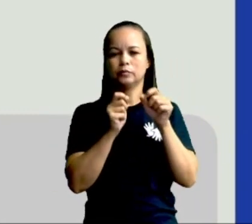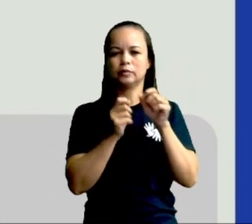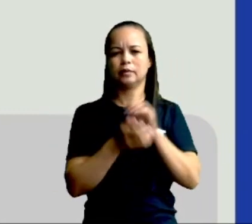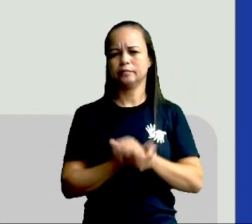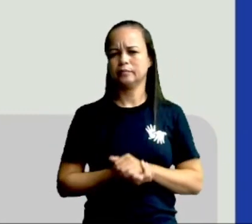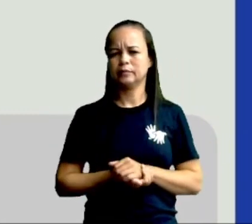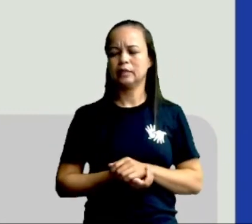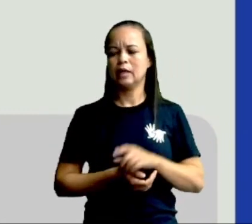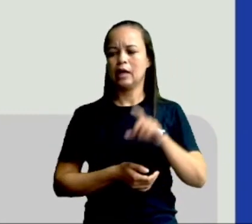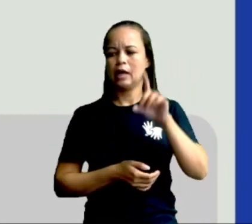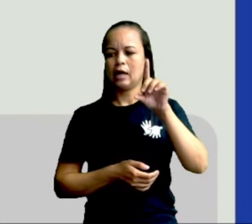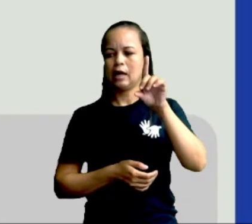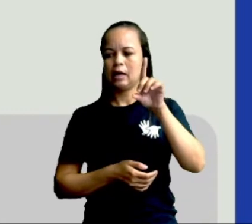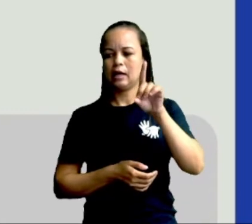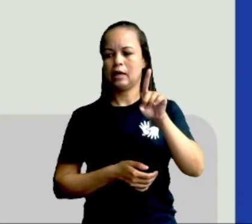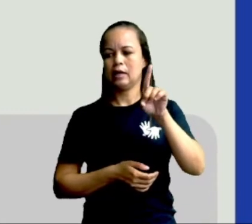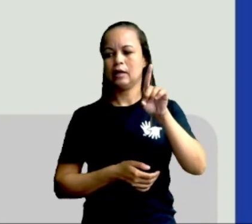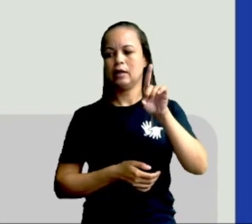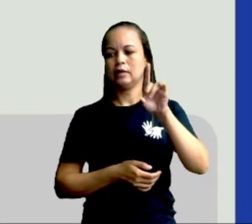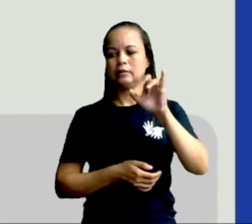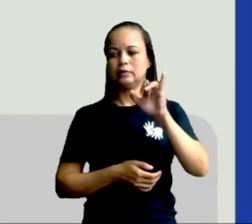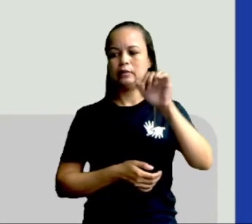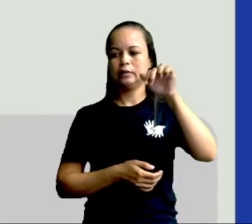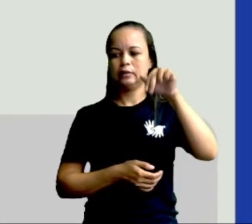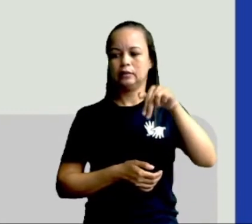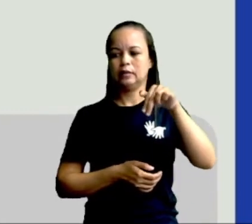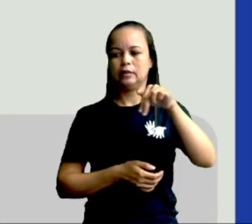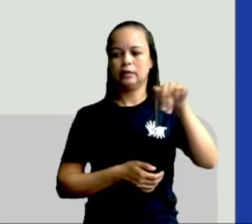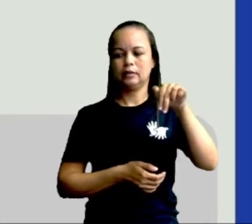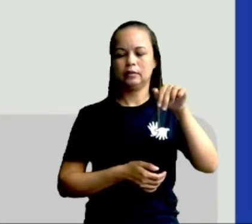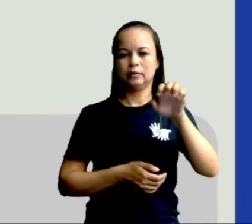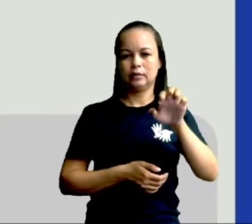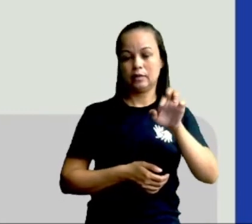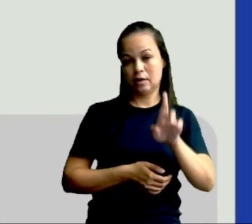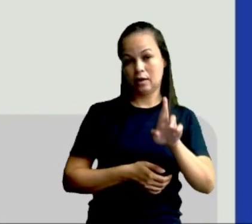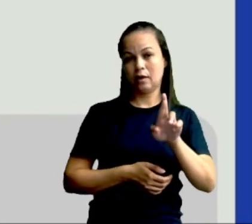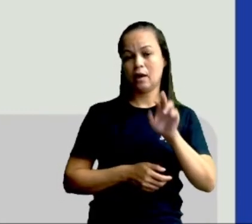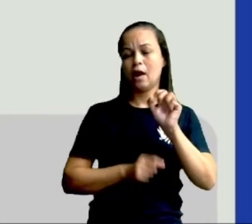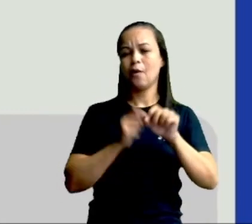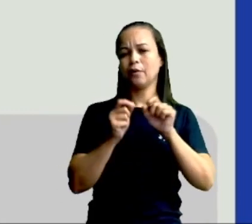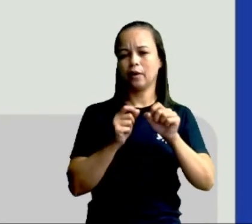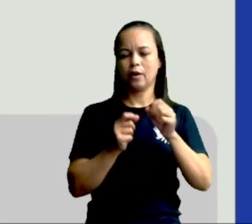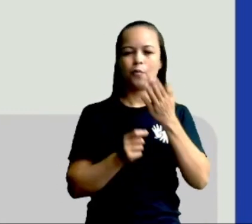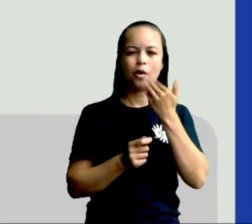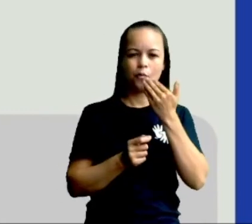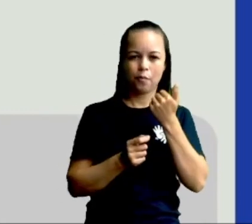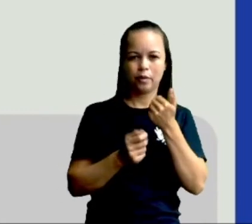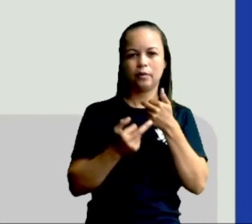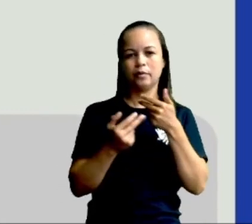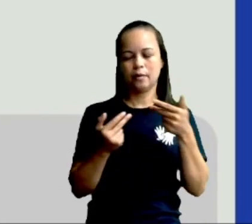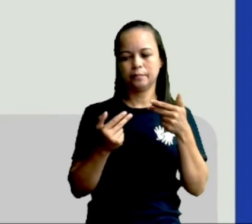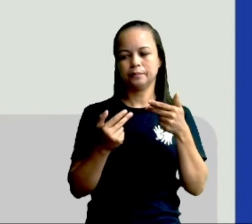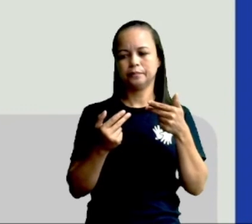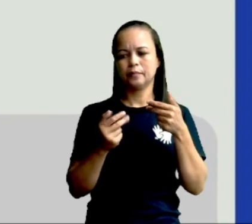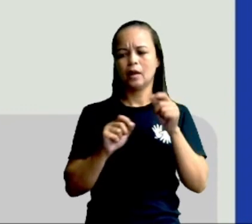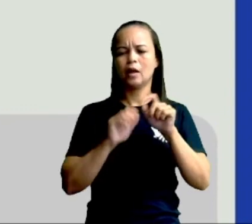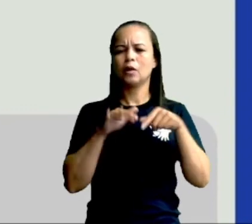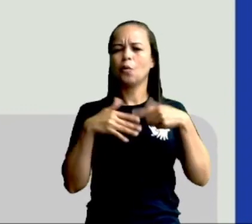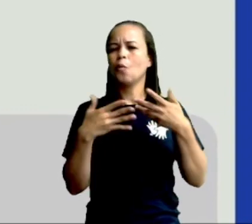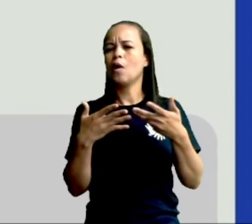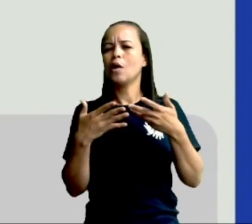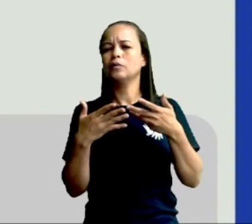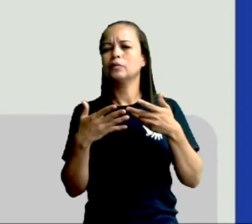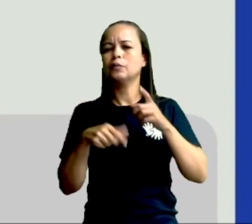sabe o que é dinner, você já matou a charada. Porque dinner é uma refeição. Se é uma refeição, qual é o